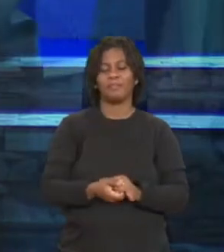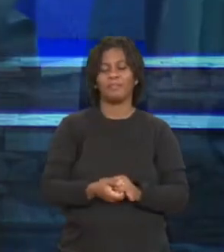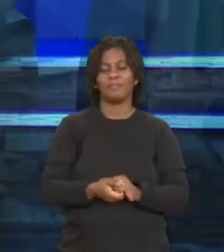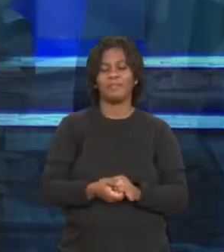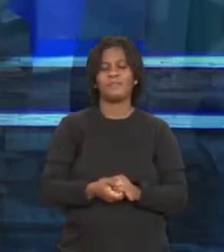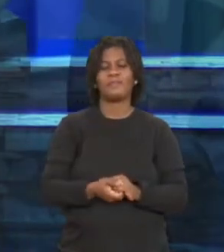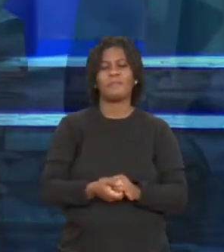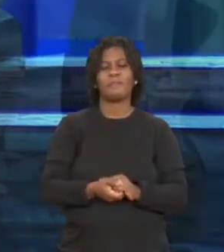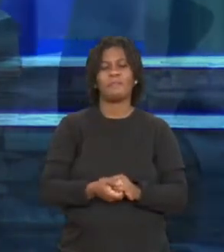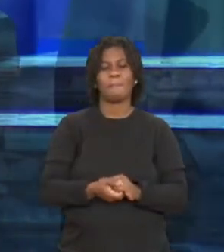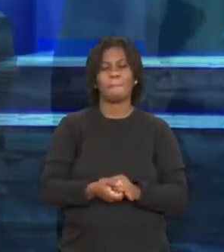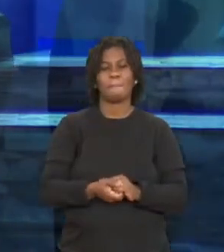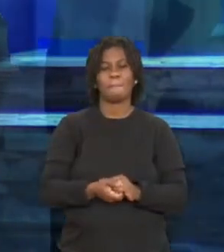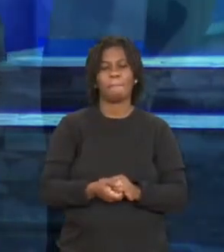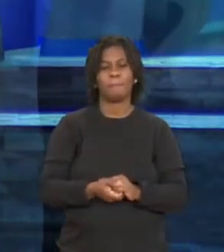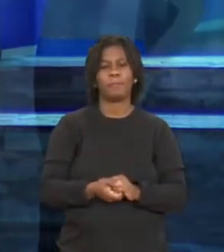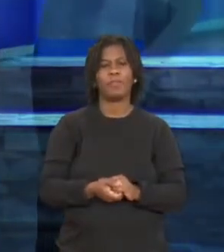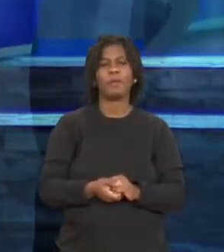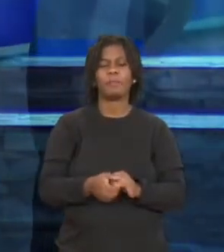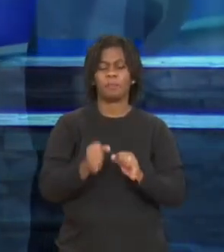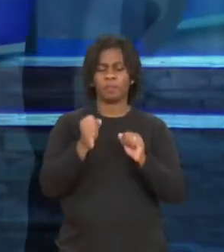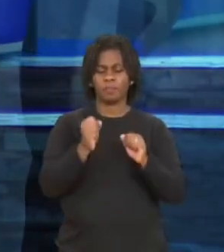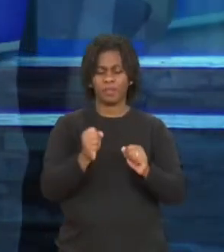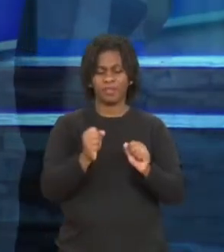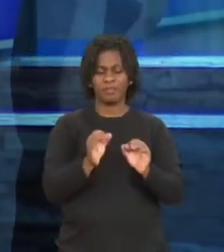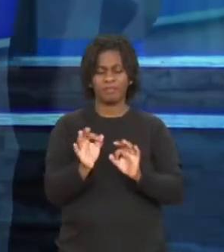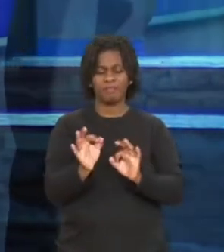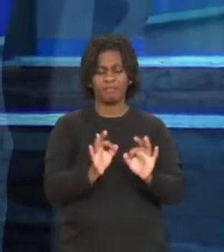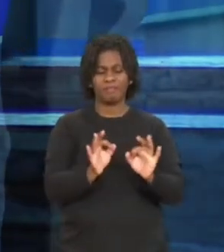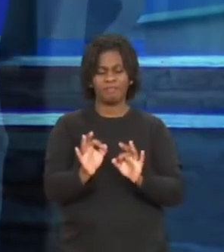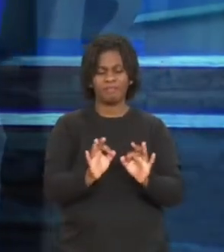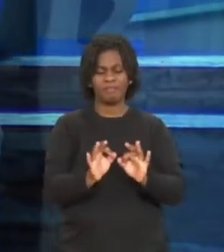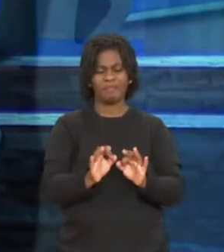Pode se preparar